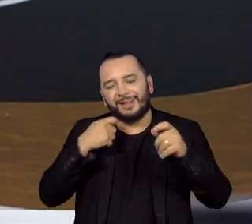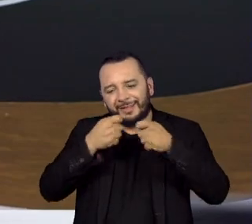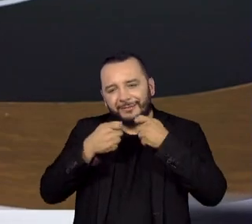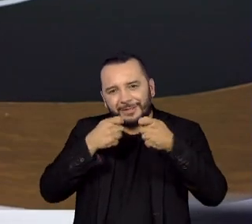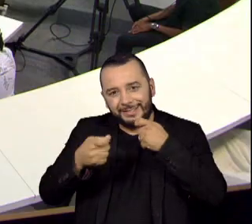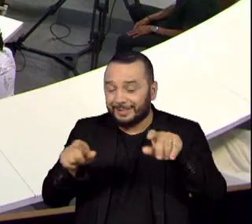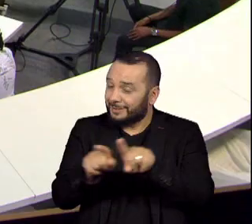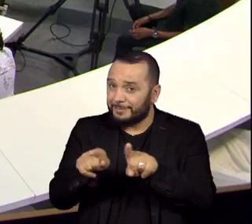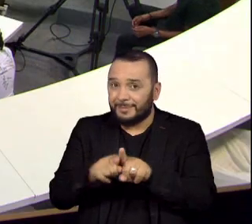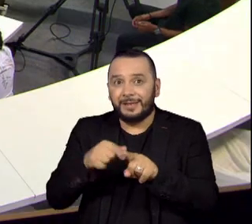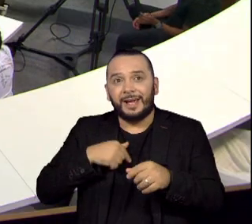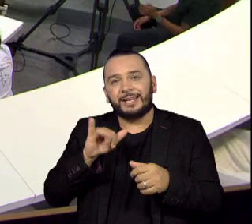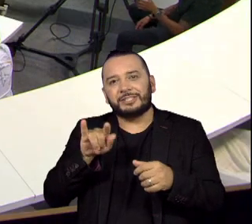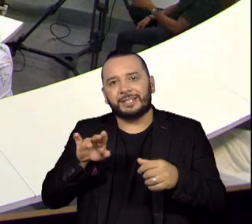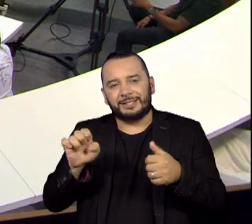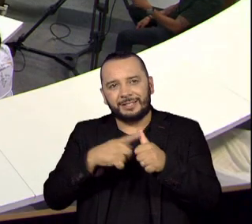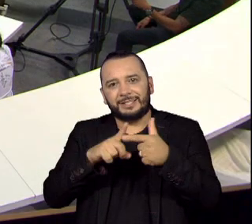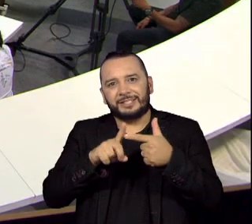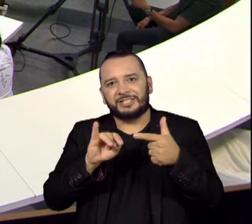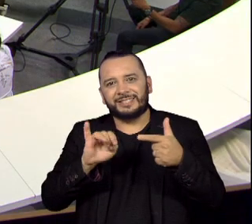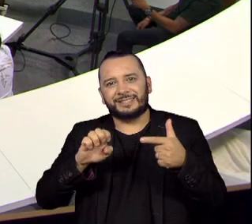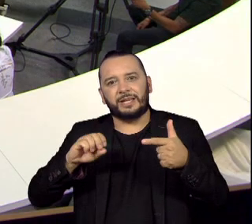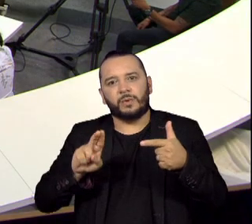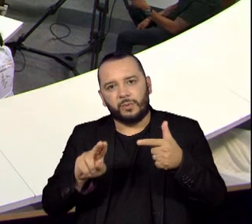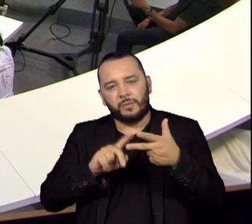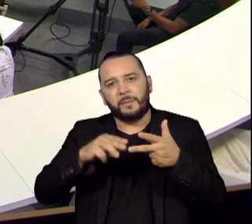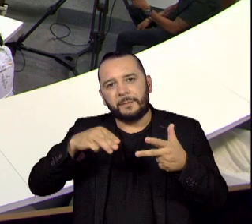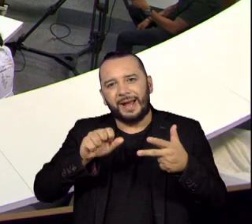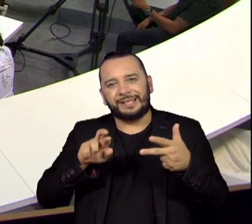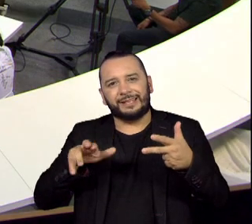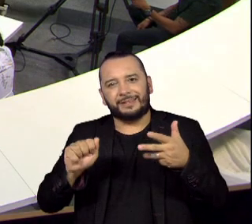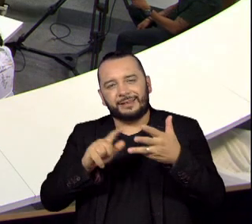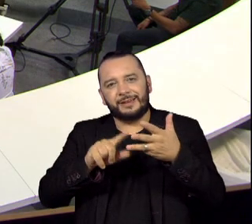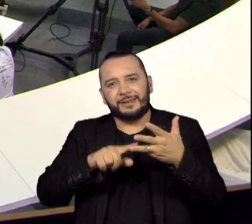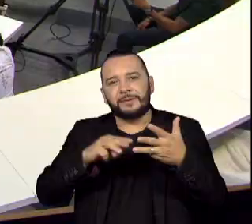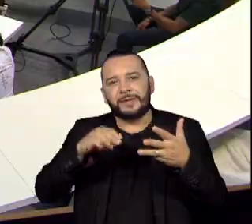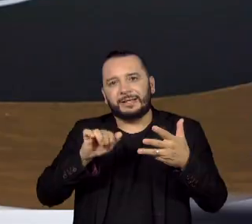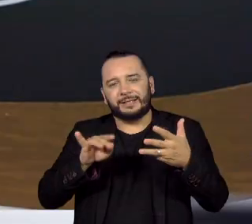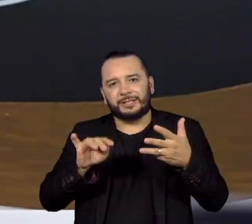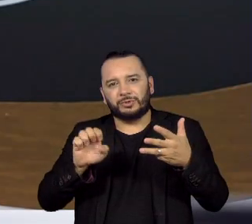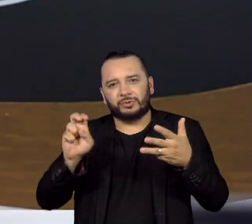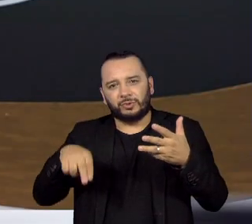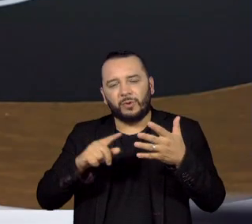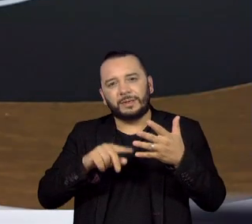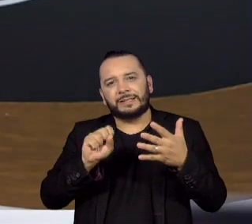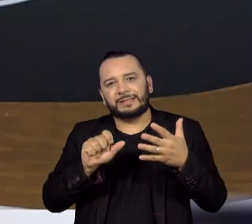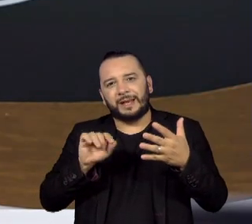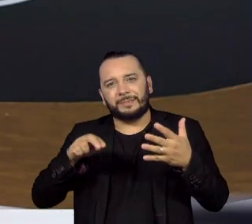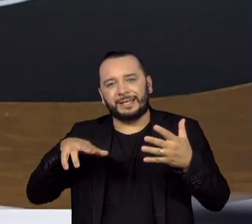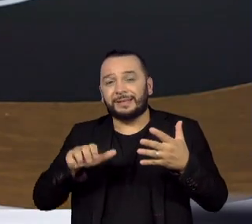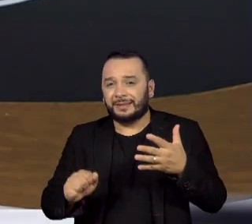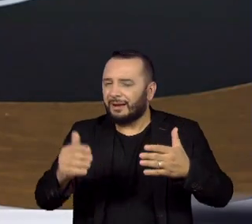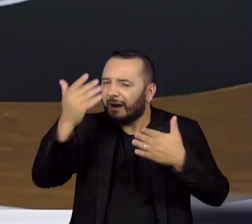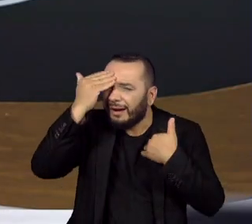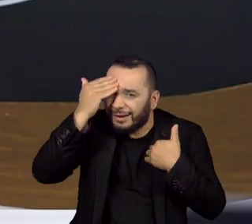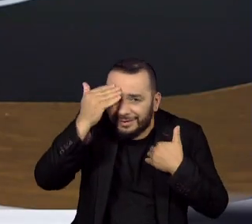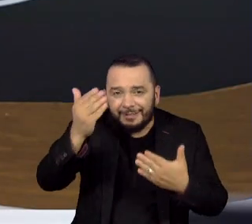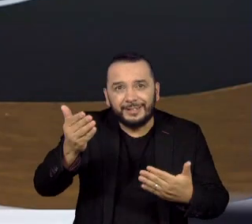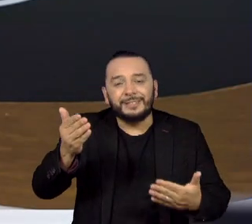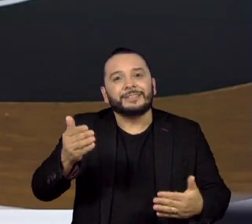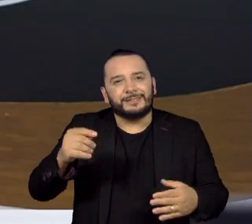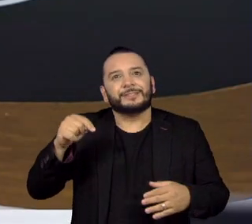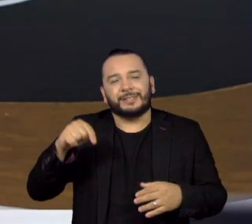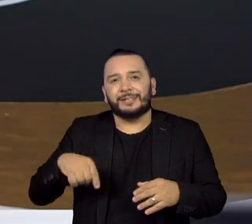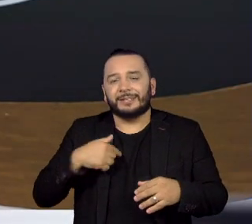Ale Santos, Dirceu Alves Júnior, Maria Fortuna, Marina Persson e Sabrina Fidalgo. Agradeço também a